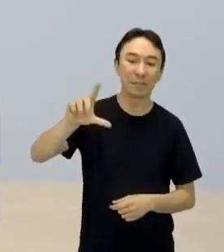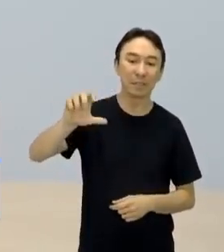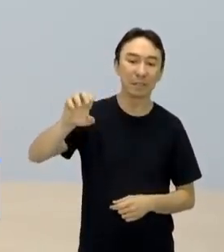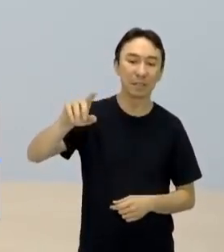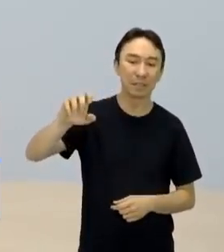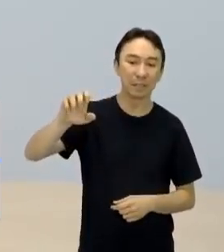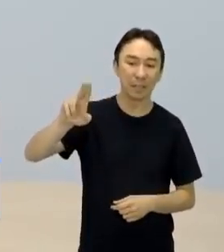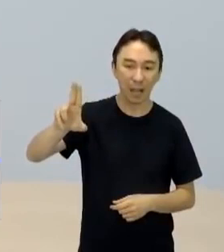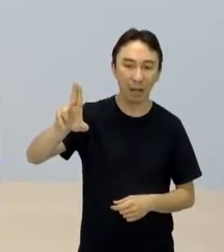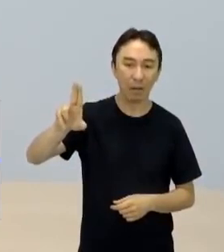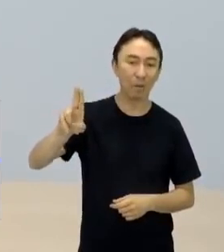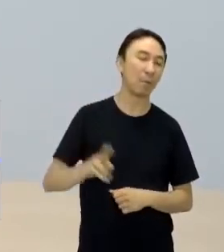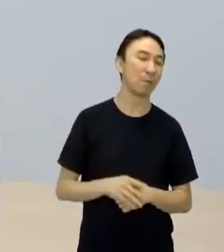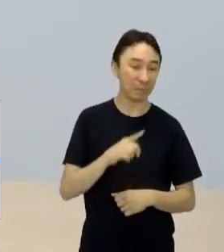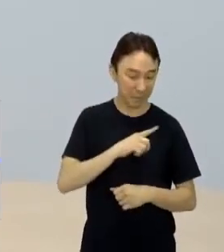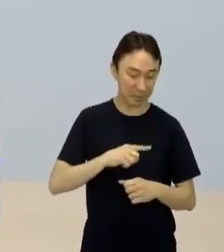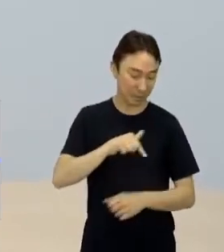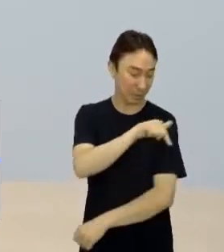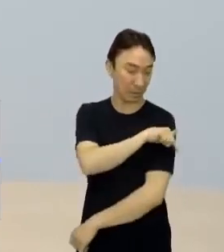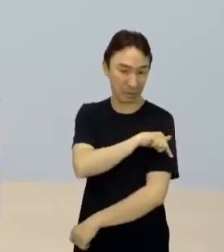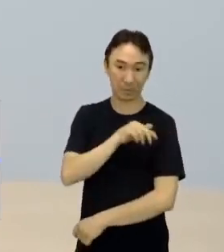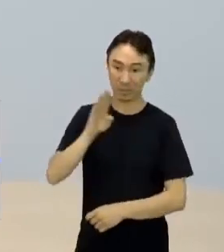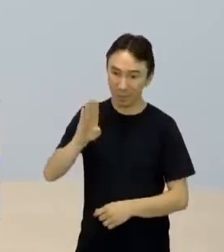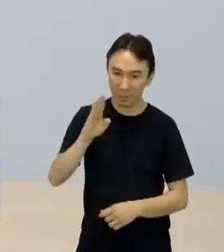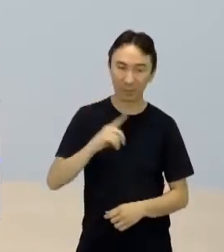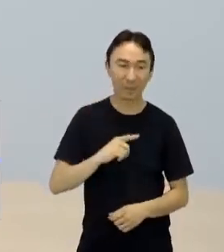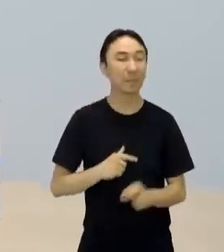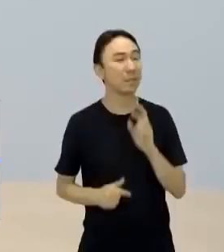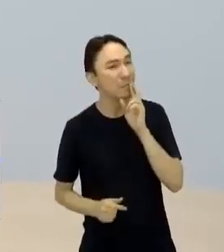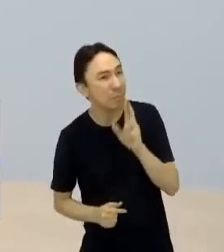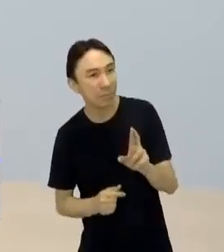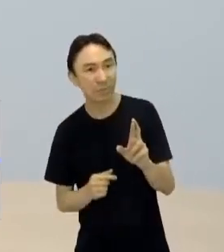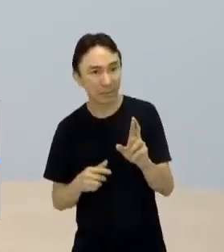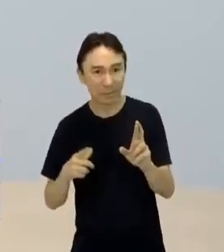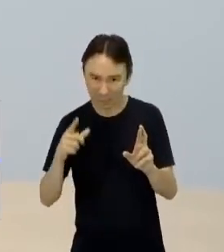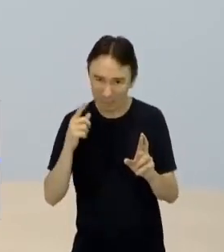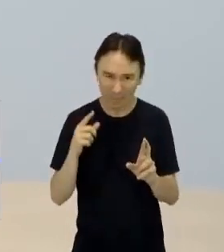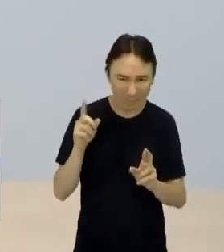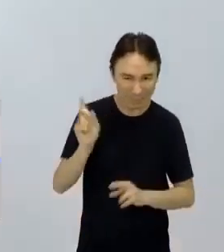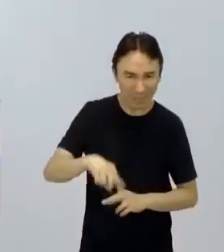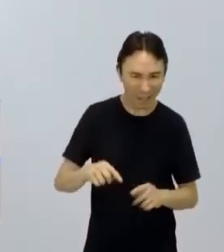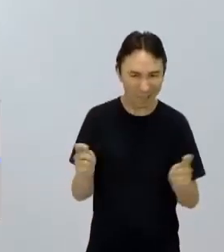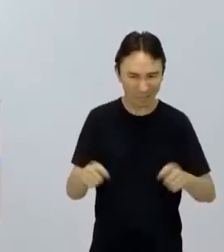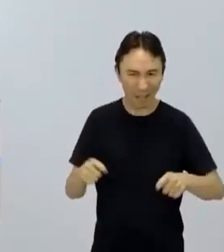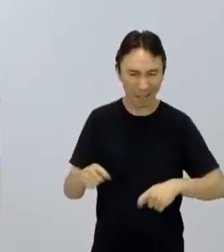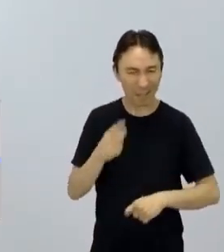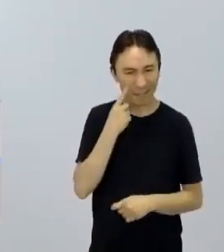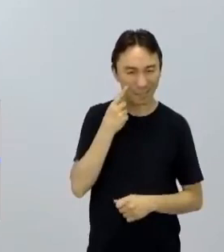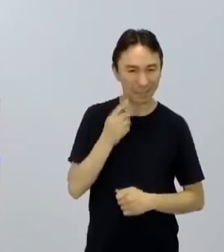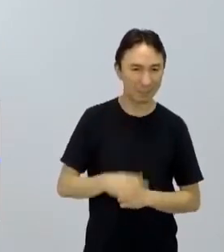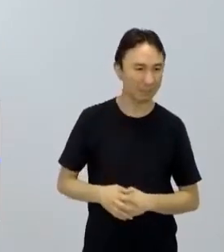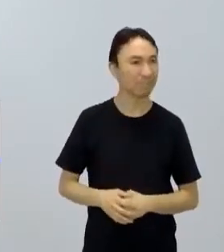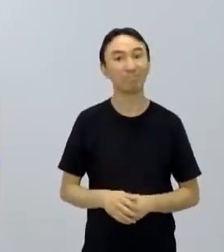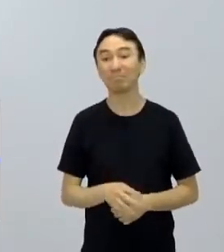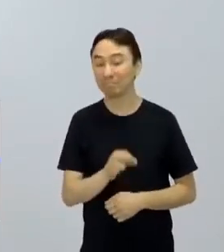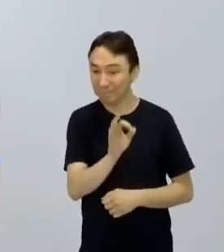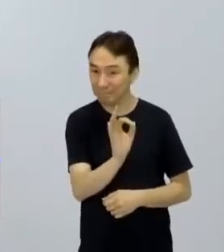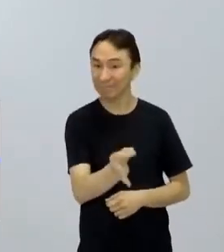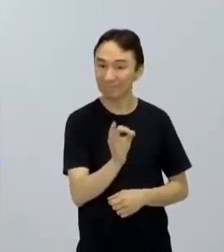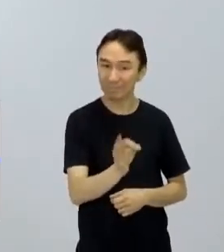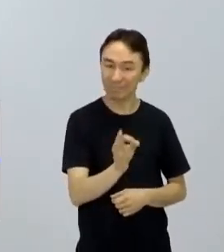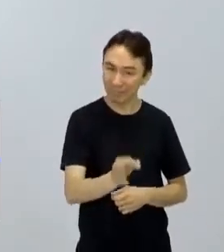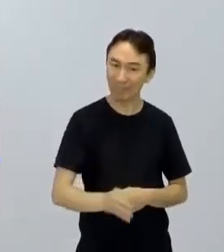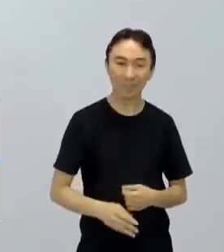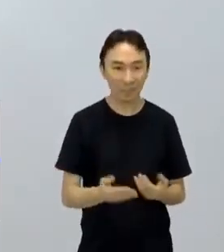E de resposta, eu acho que já dá pra gente brincar aí, né, Joel? Sim, o que você acha? Com certeza. Então, assim, né, o pessoal lembrou aí,